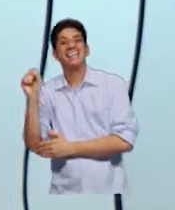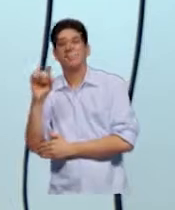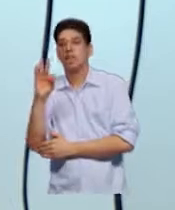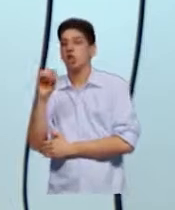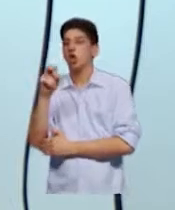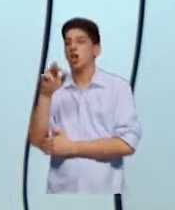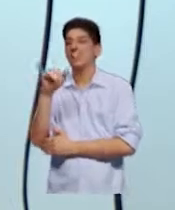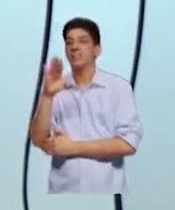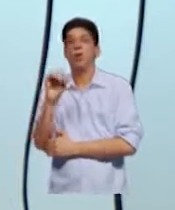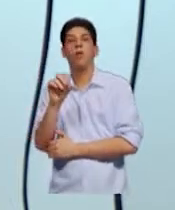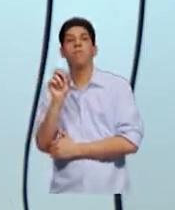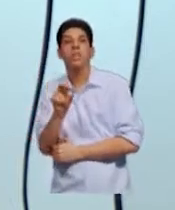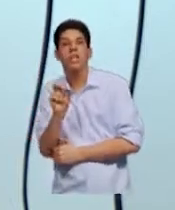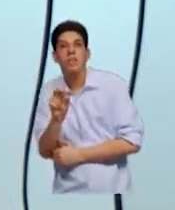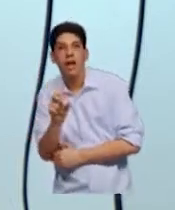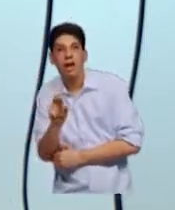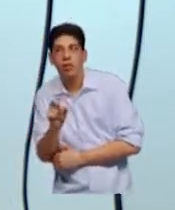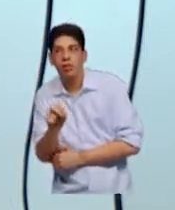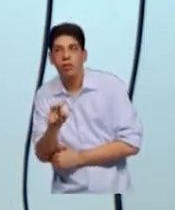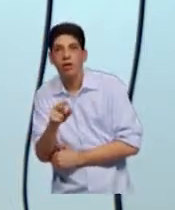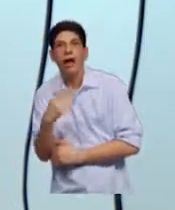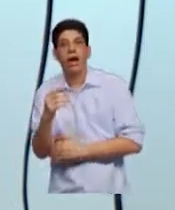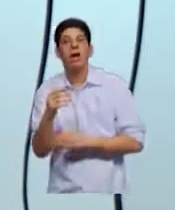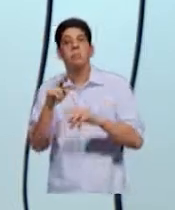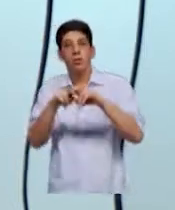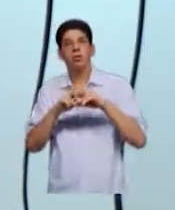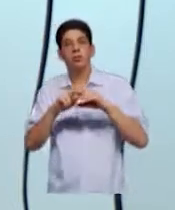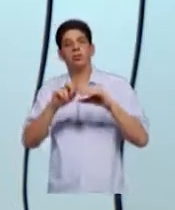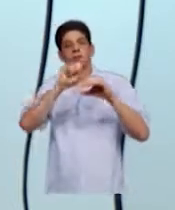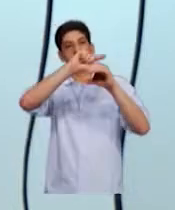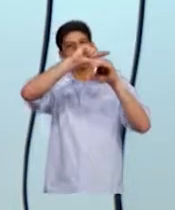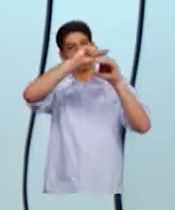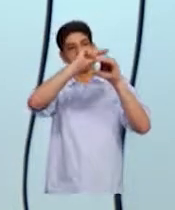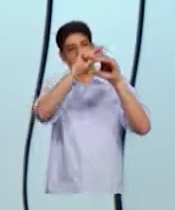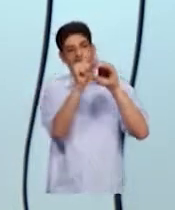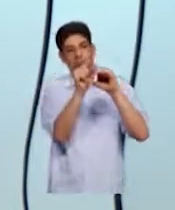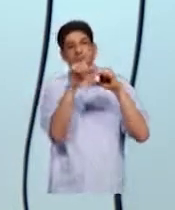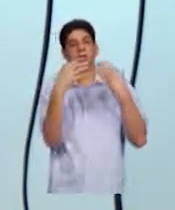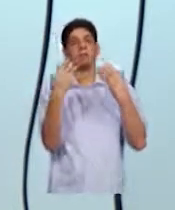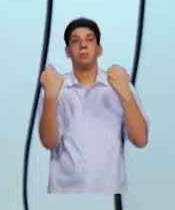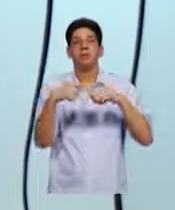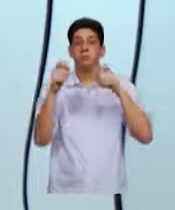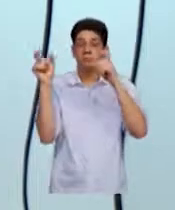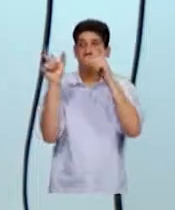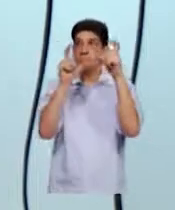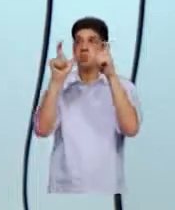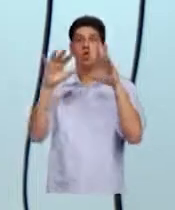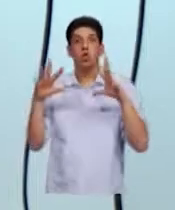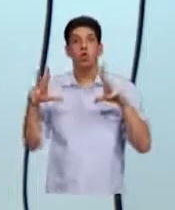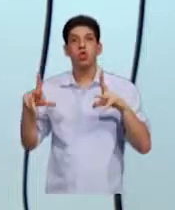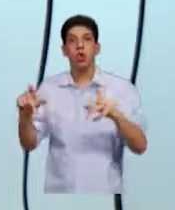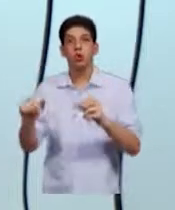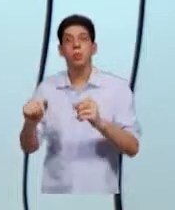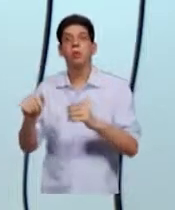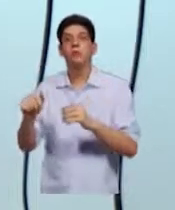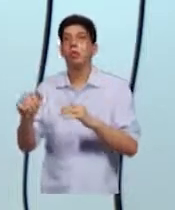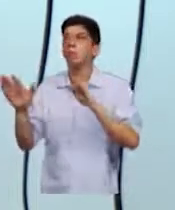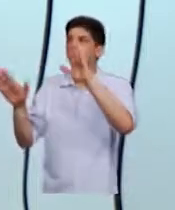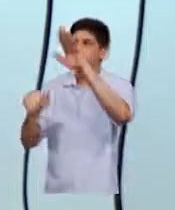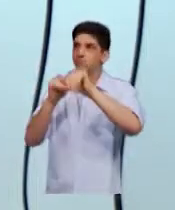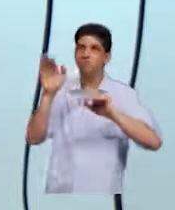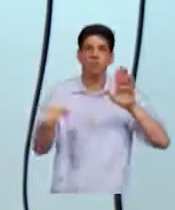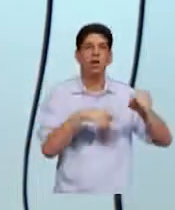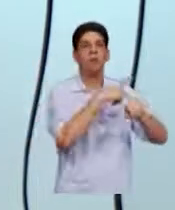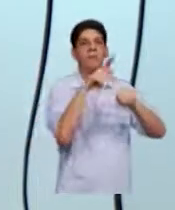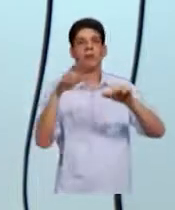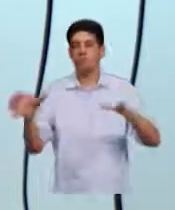vai destruir a camada de ozônio. Então, foi necessário um alerta mundial, onde países reuniram para criar